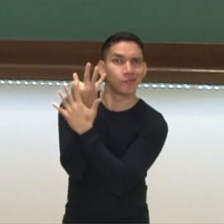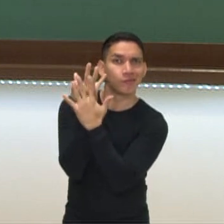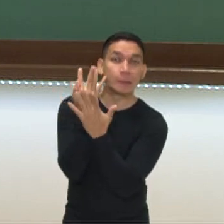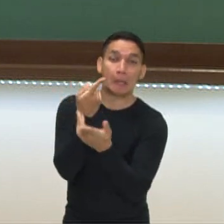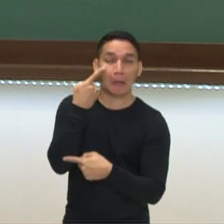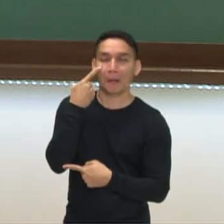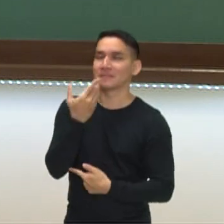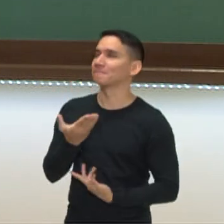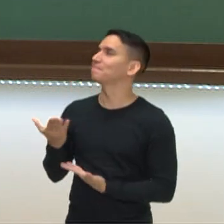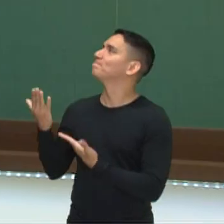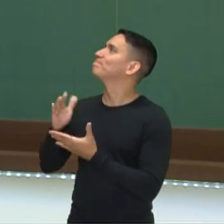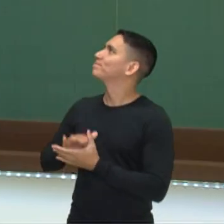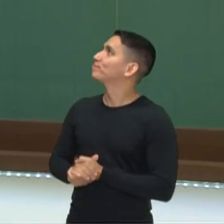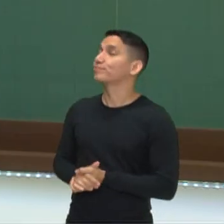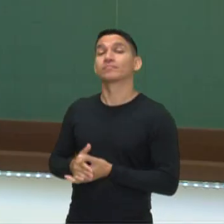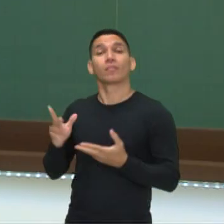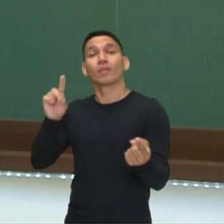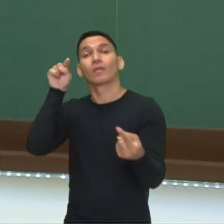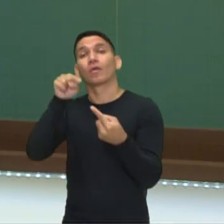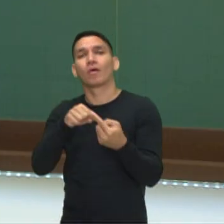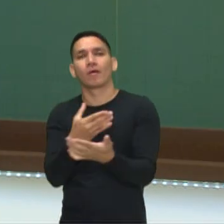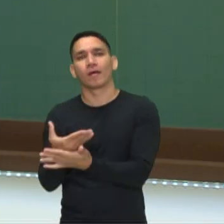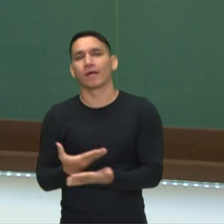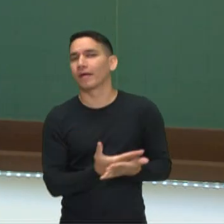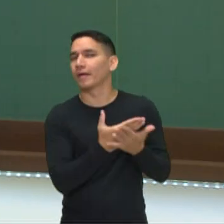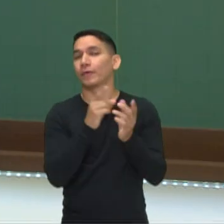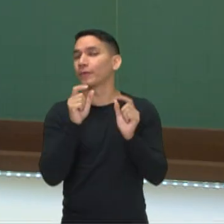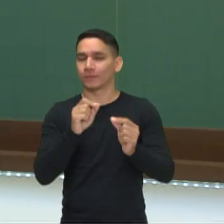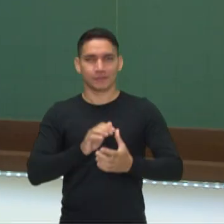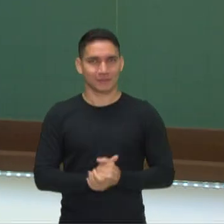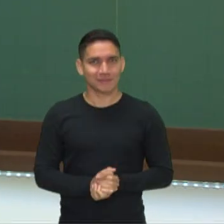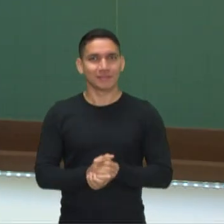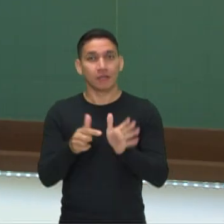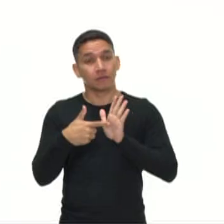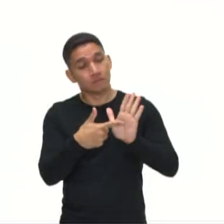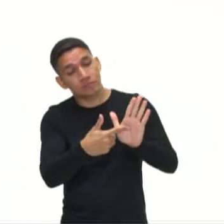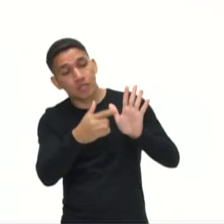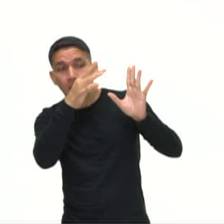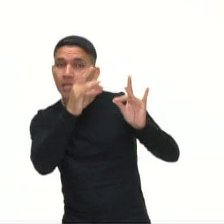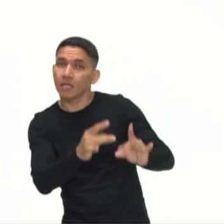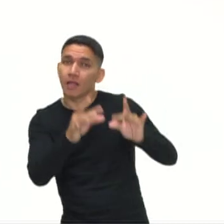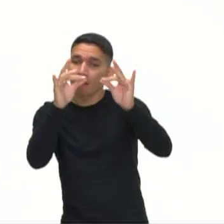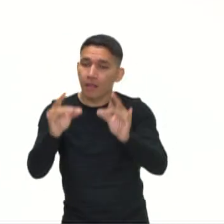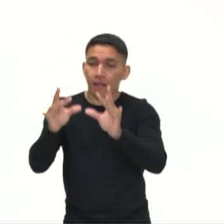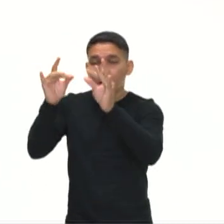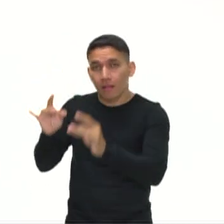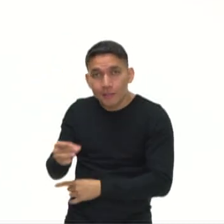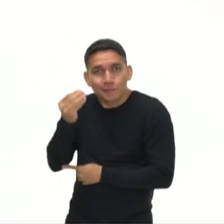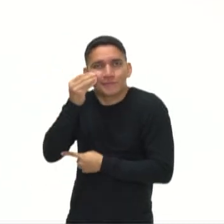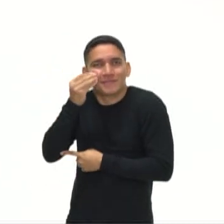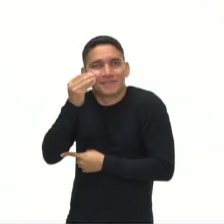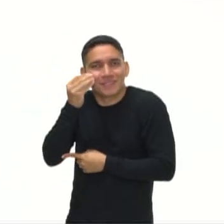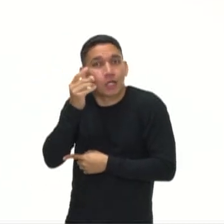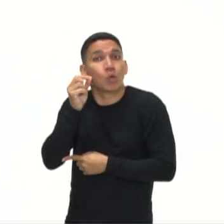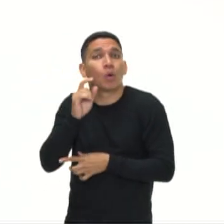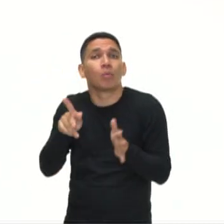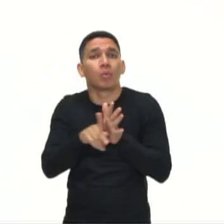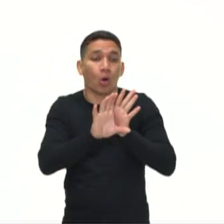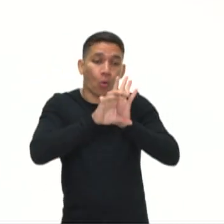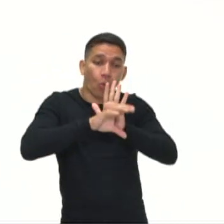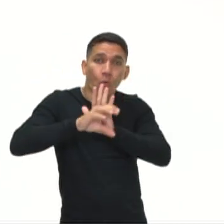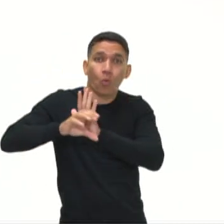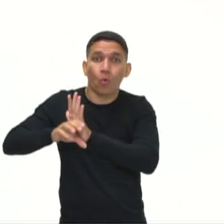conferir? Então, o objetivo da nossa aula é demonstrar experimentalmente os conceitos